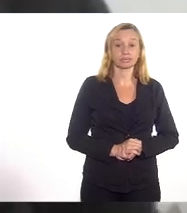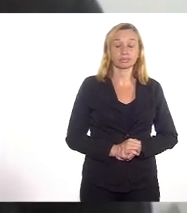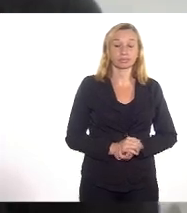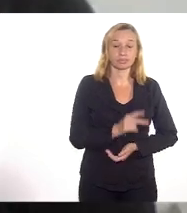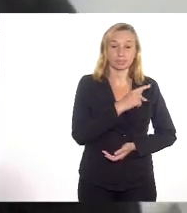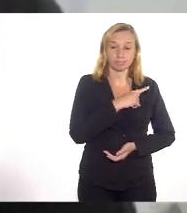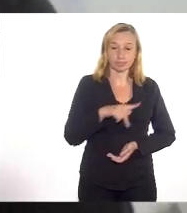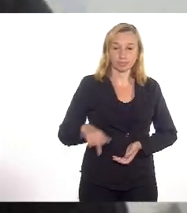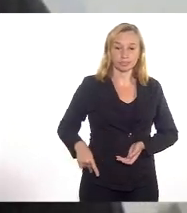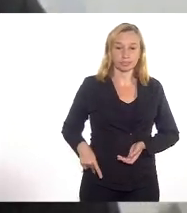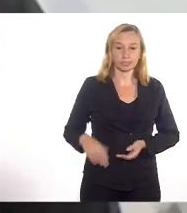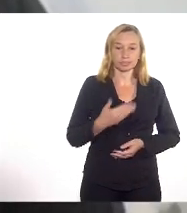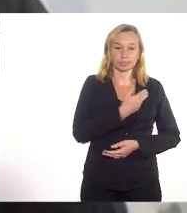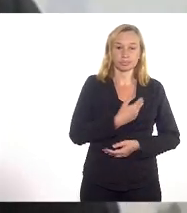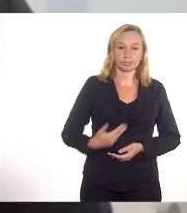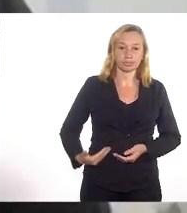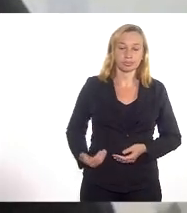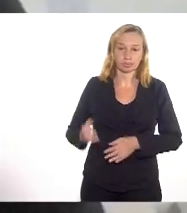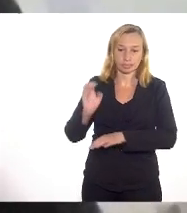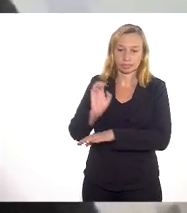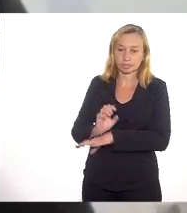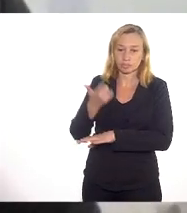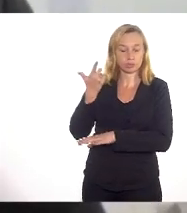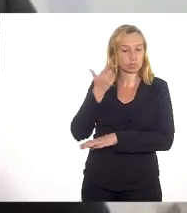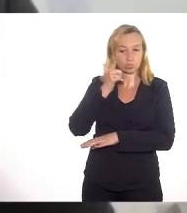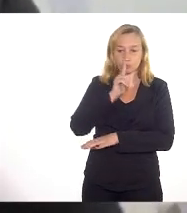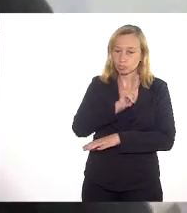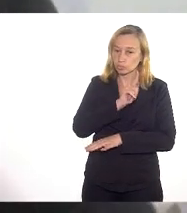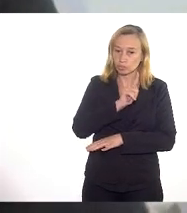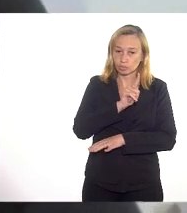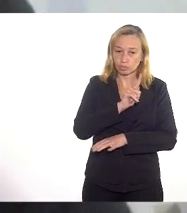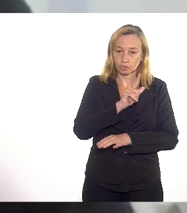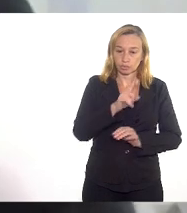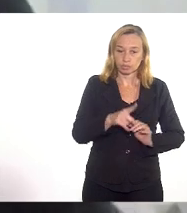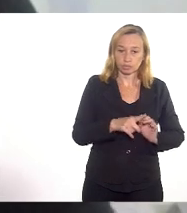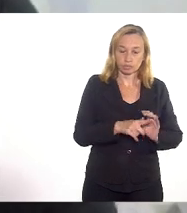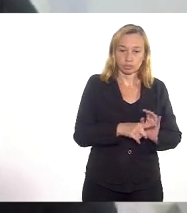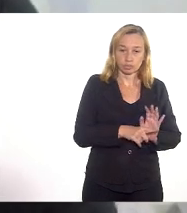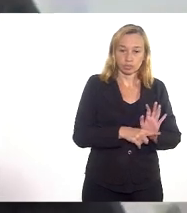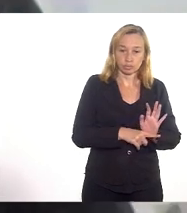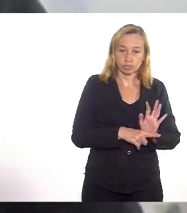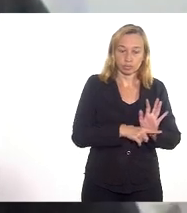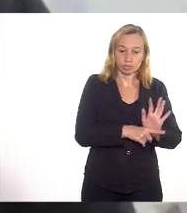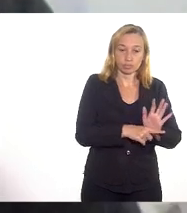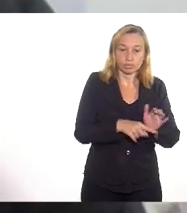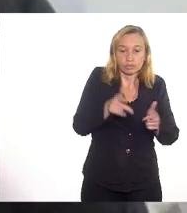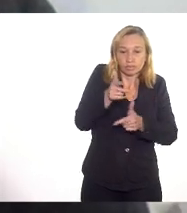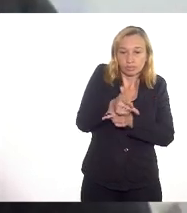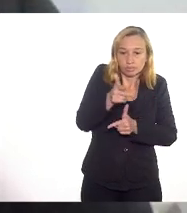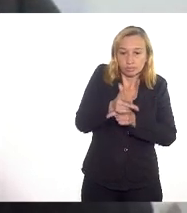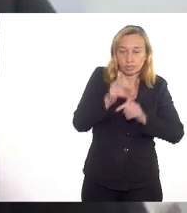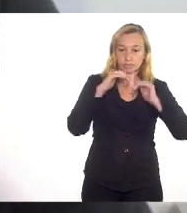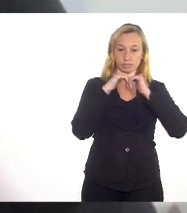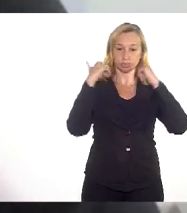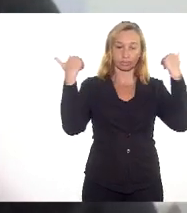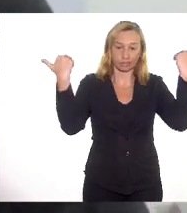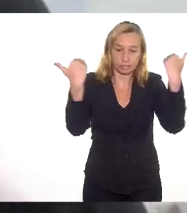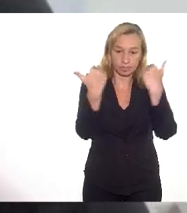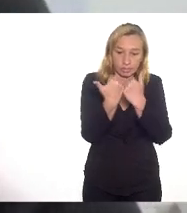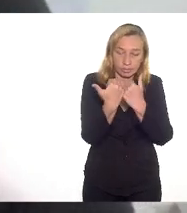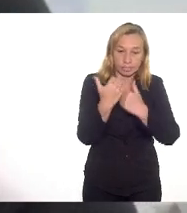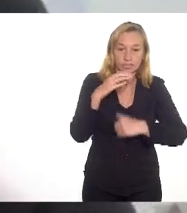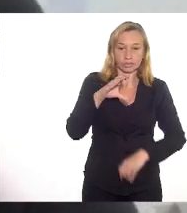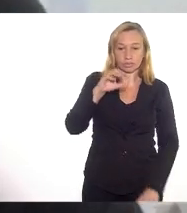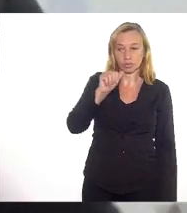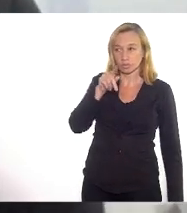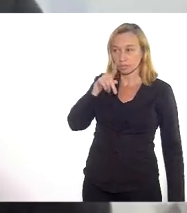Presidente, o governo do estado não conseguiu dar conta nem das câmeras legado da Copa do Mundo no Maracanã. Graças a um esforço,